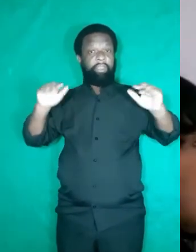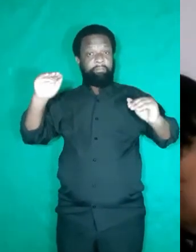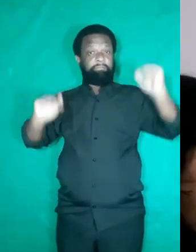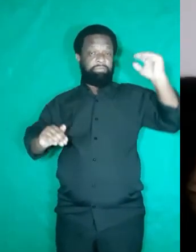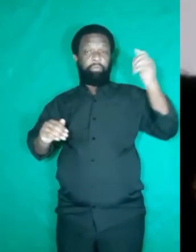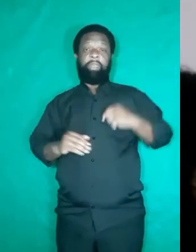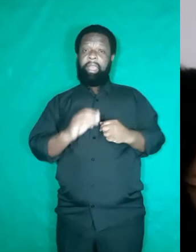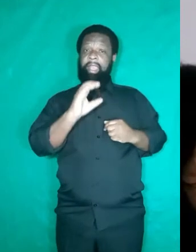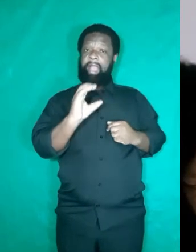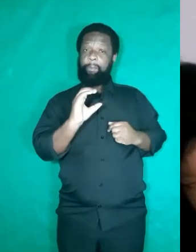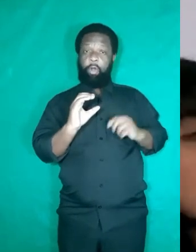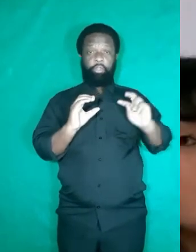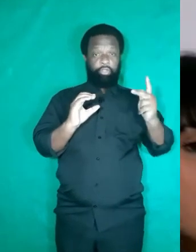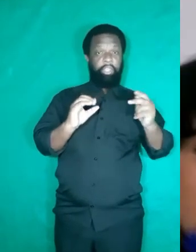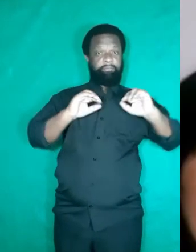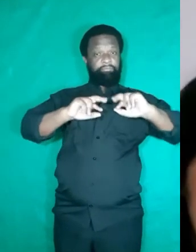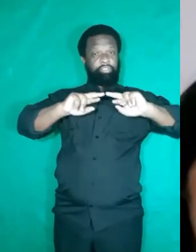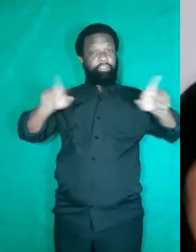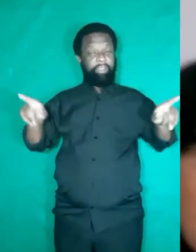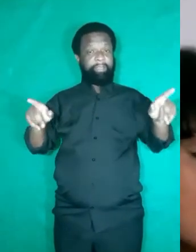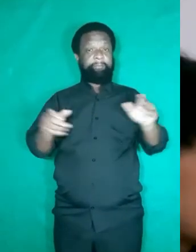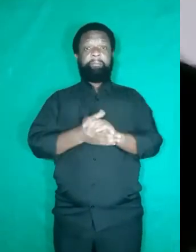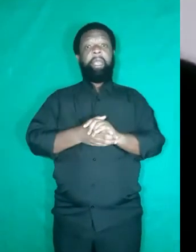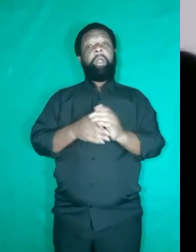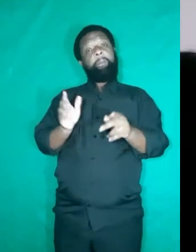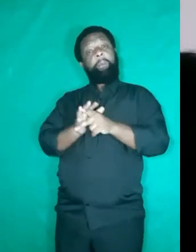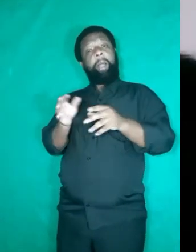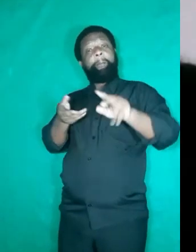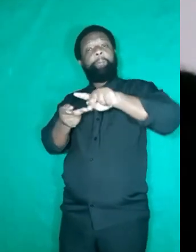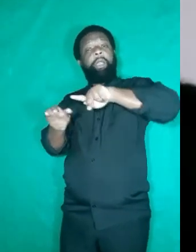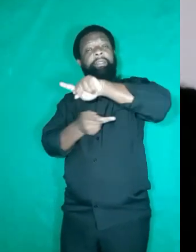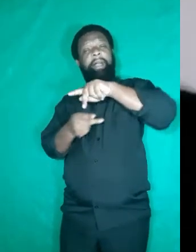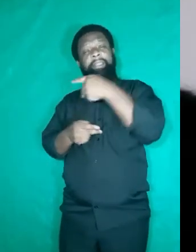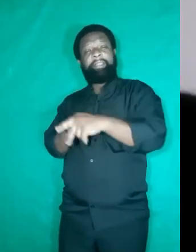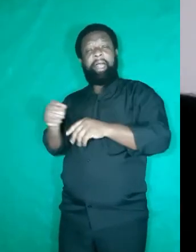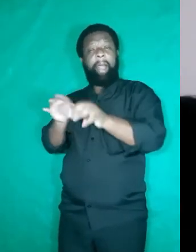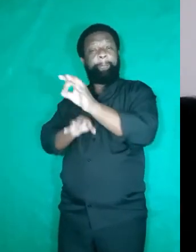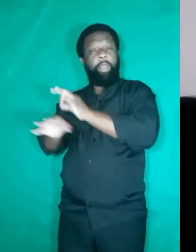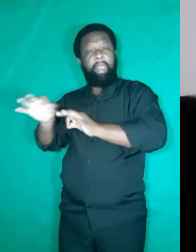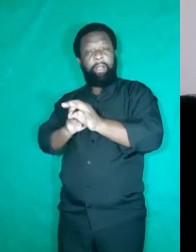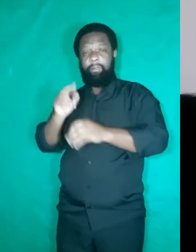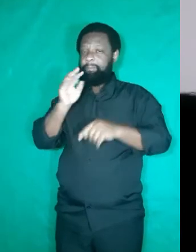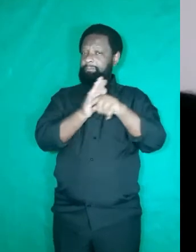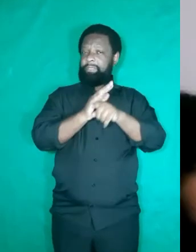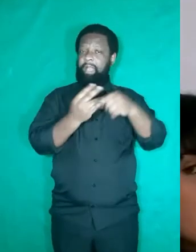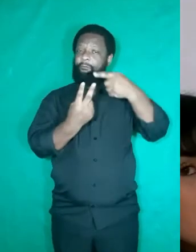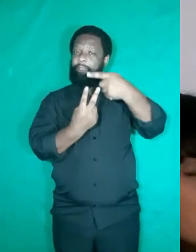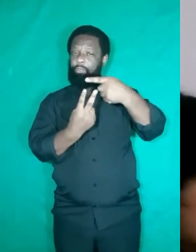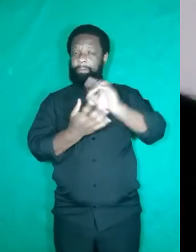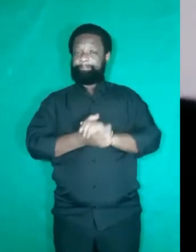à polaridade da molécula, nós vamos analisar então os vetores. Bom, o carbono ele é mais eletronegativo